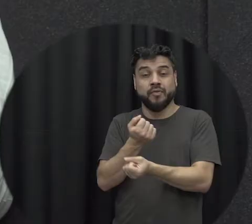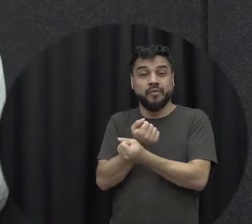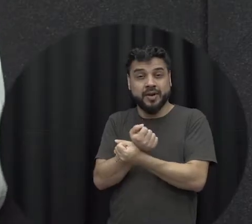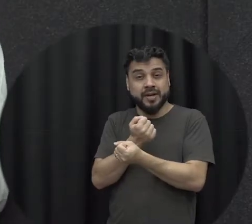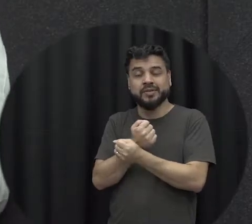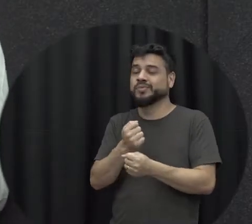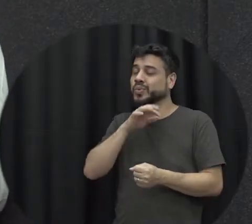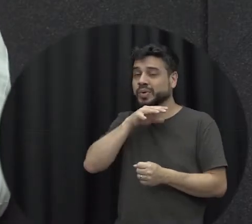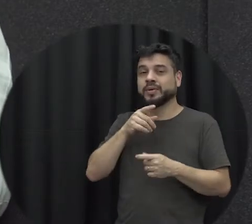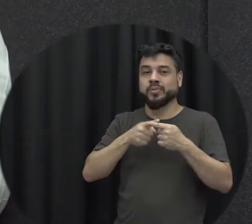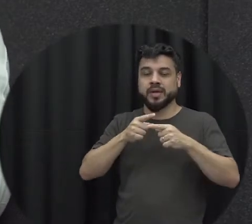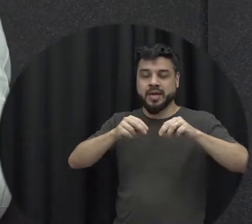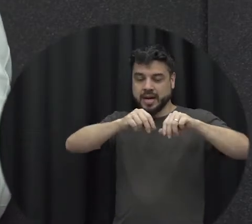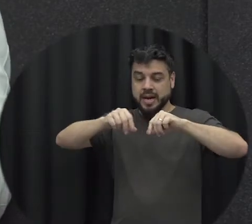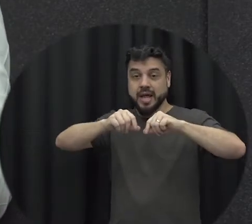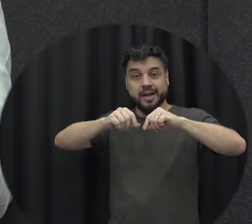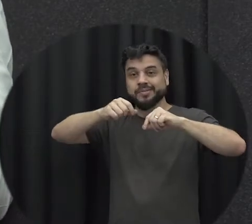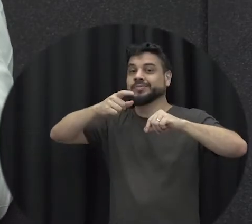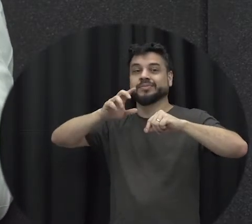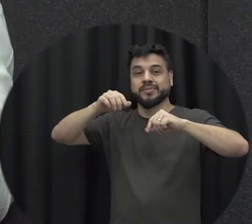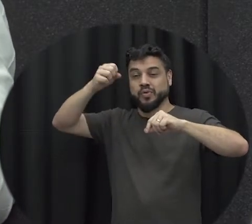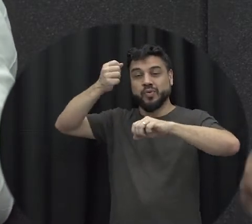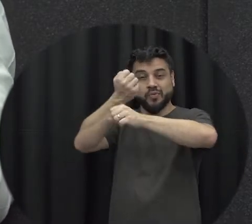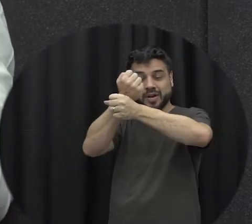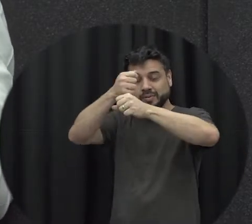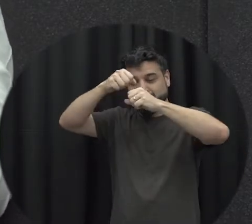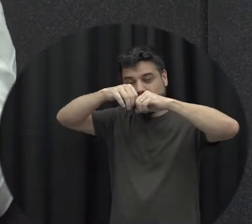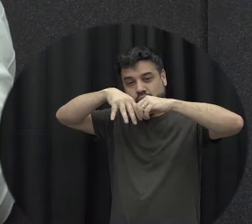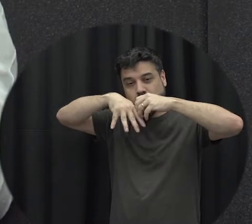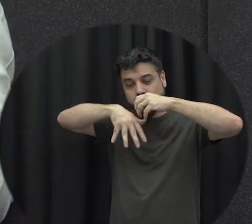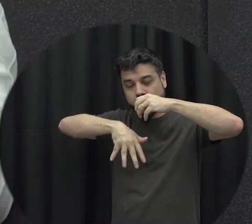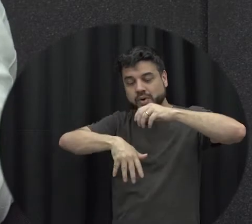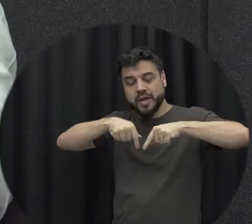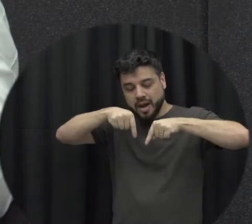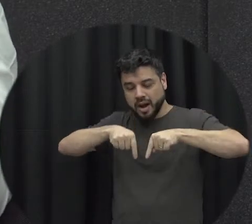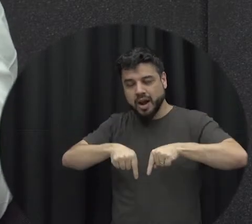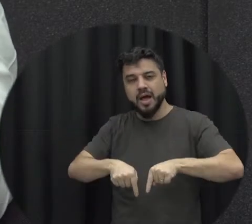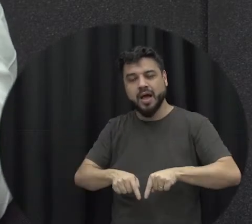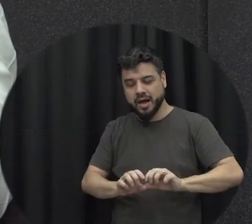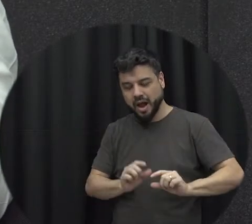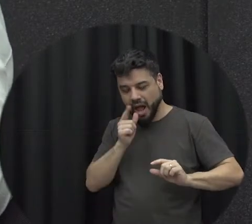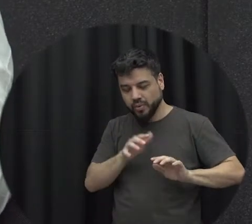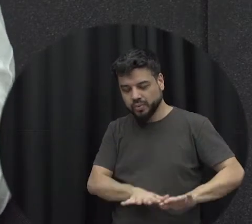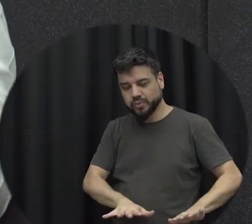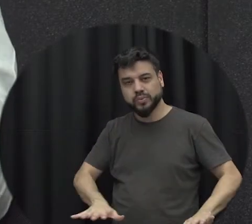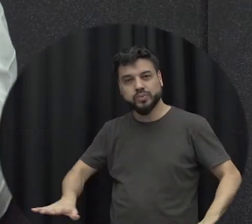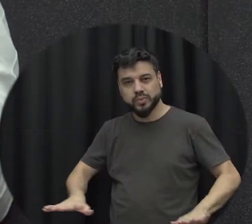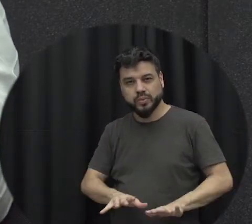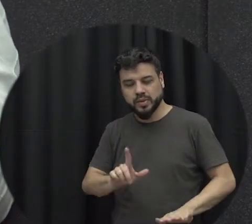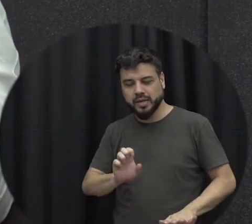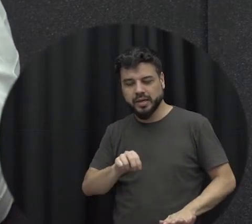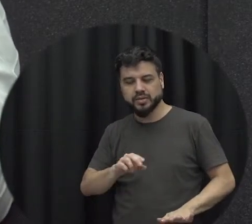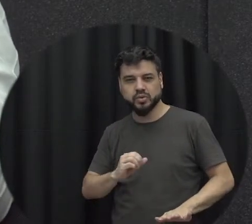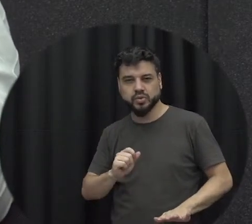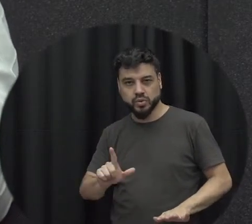freático e cai na água. Né? E aí, só que o que acontecia? Assim, no solo, quando a gente media,